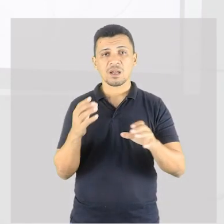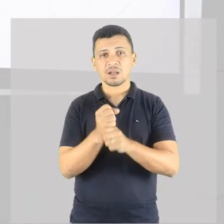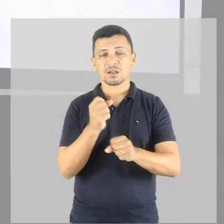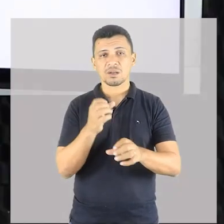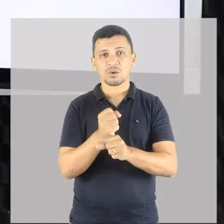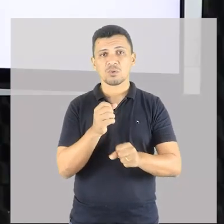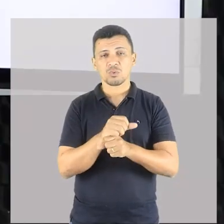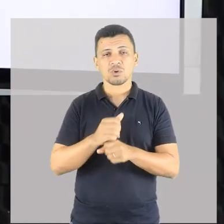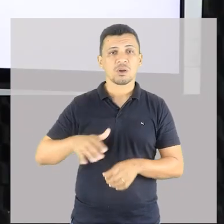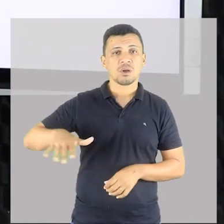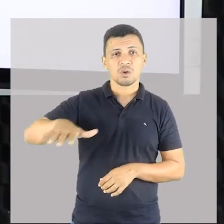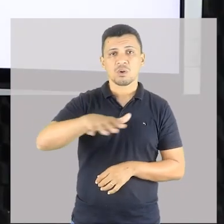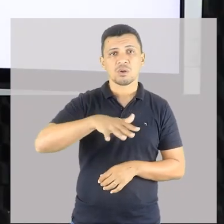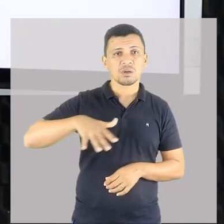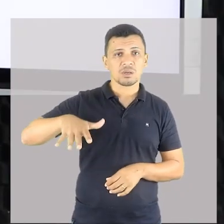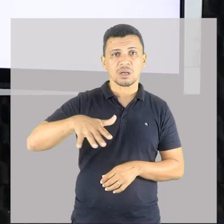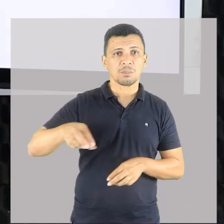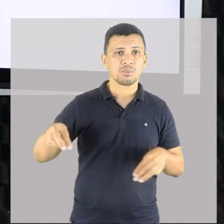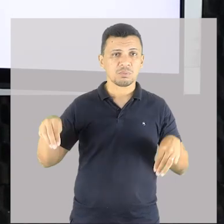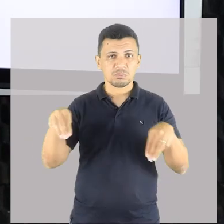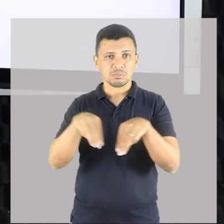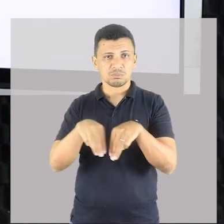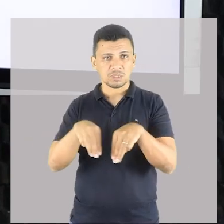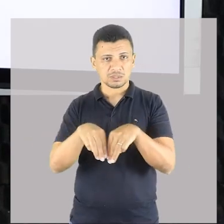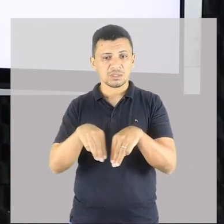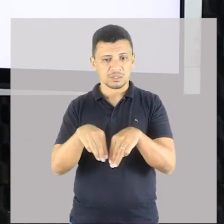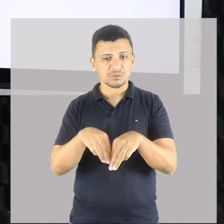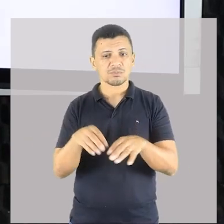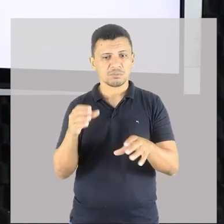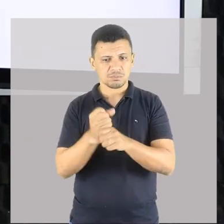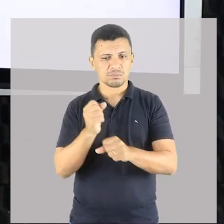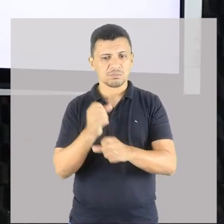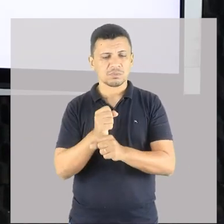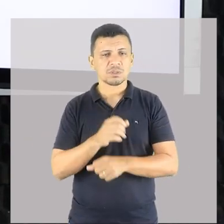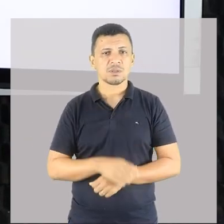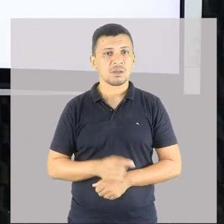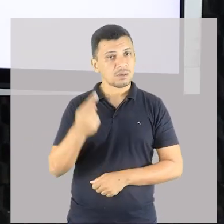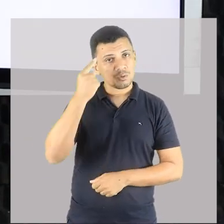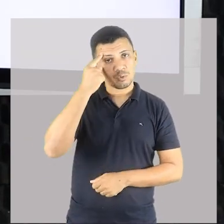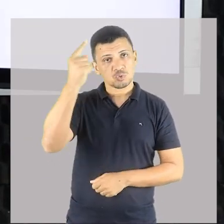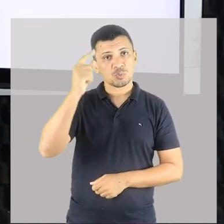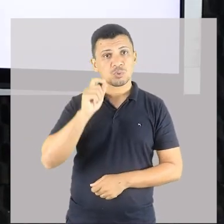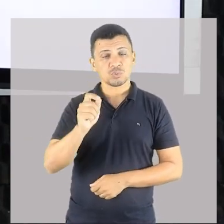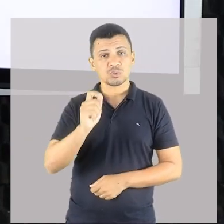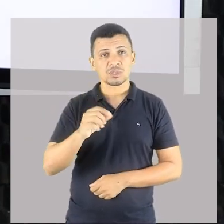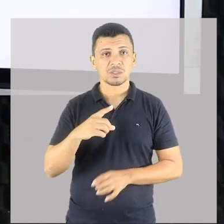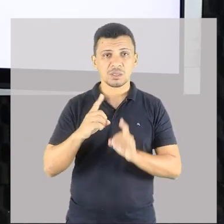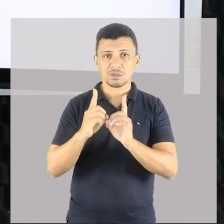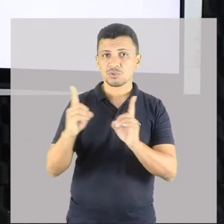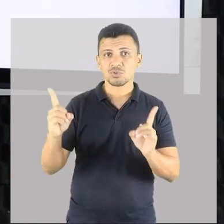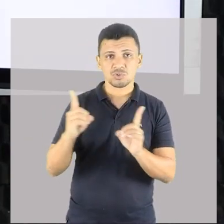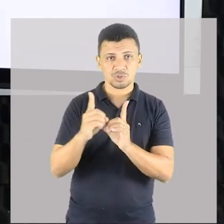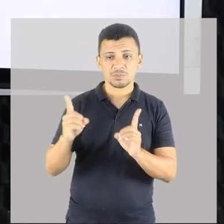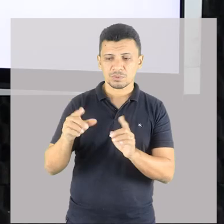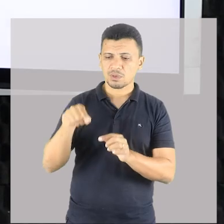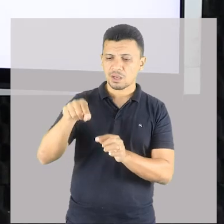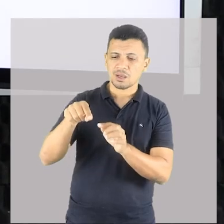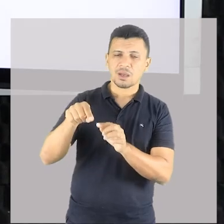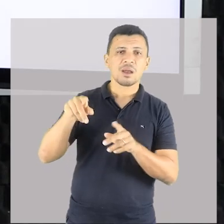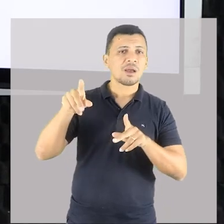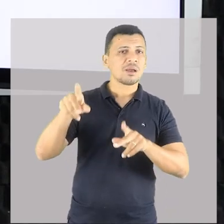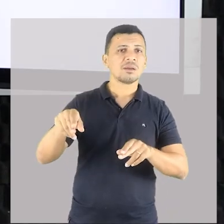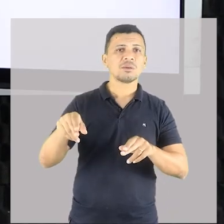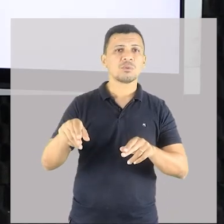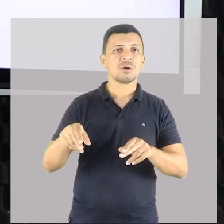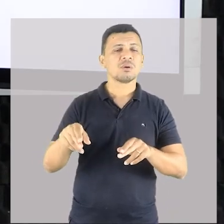do campo de indução magnética, que é o mesmo campo magnético, supondo que o diâmetro dessa espira seja